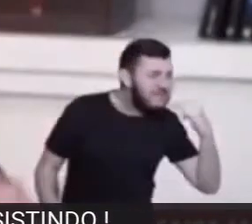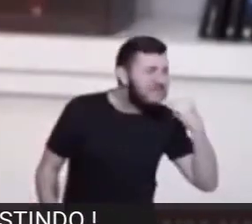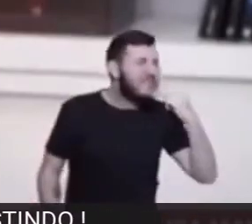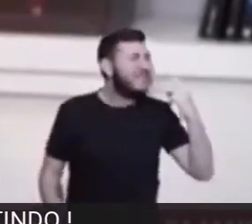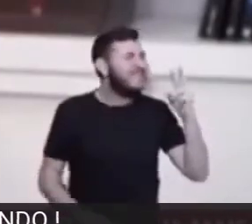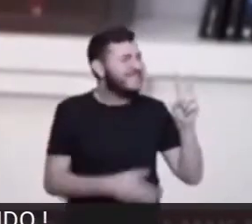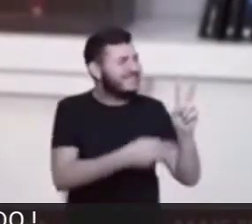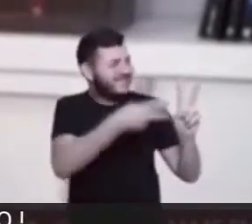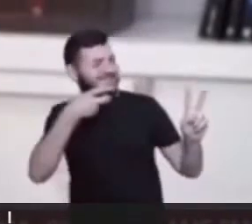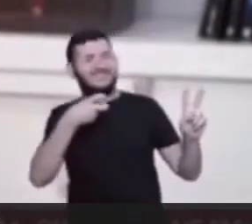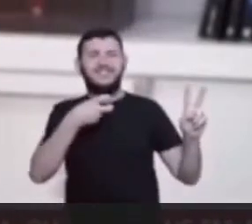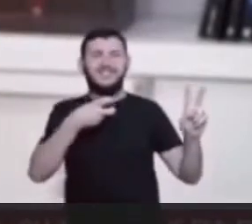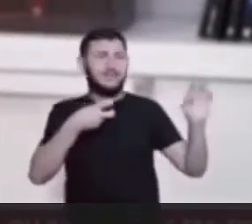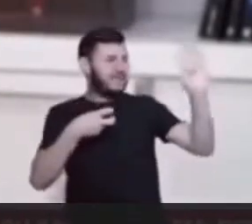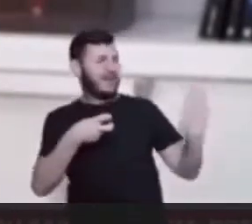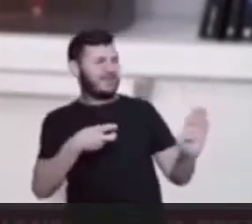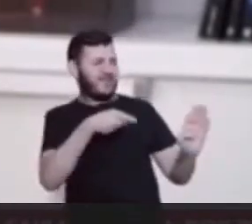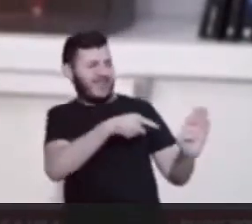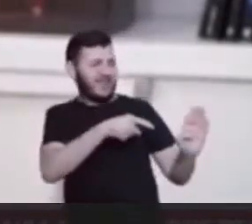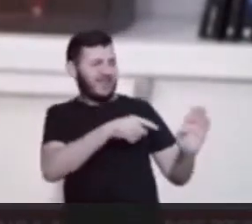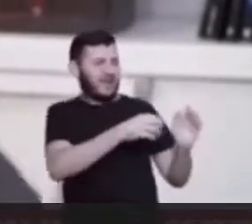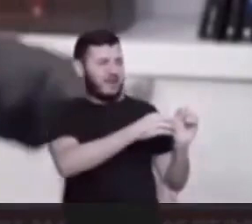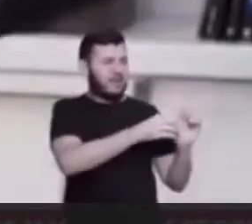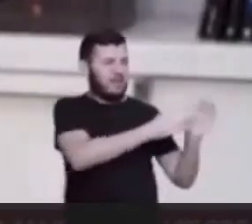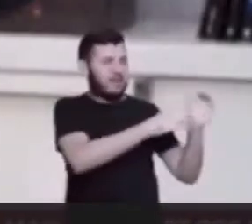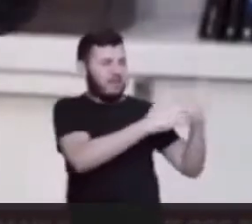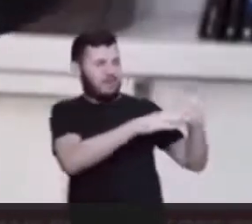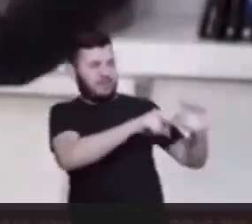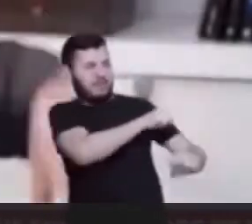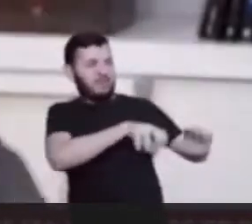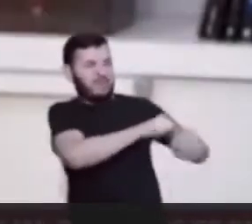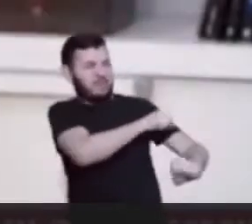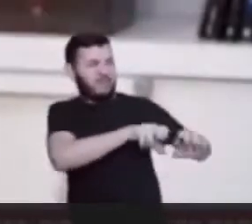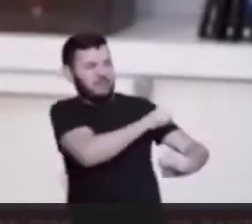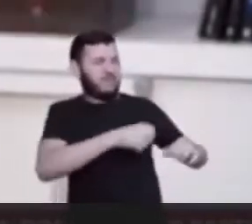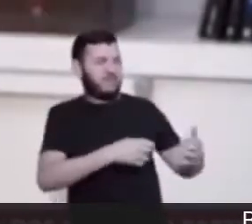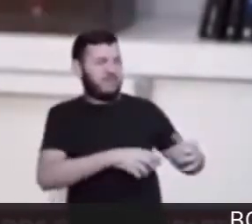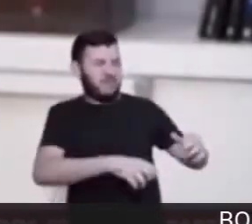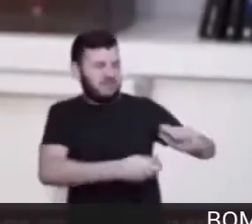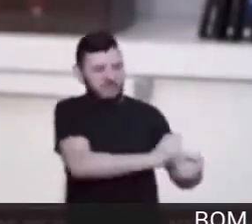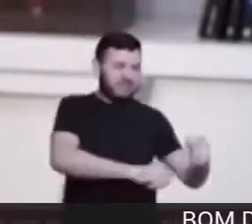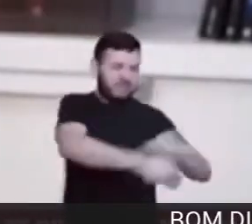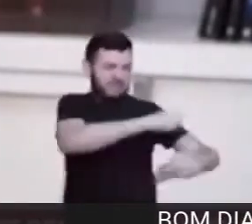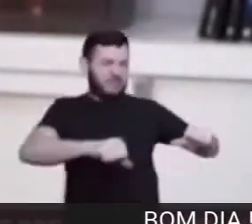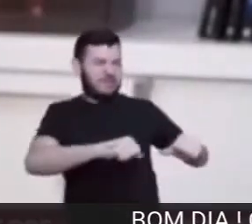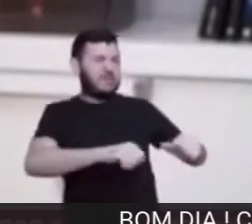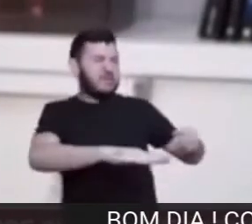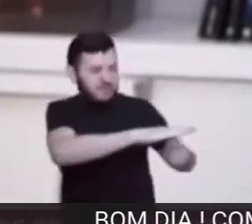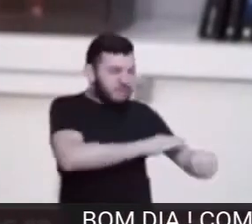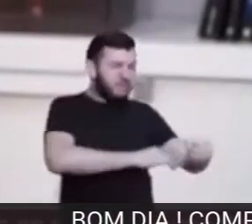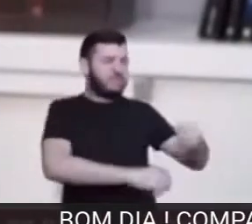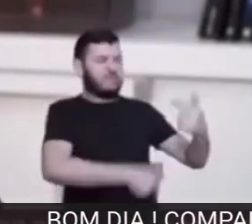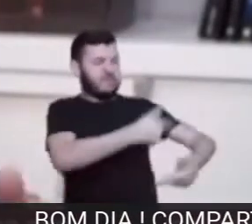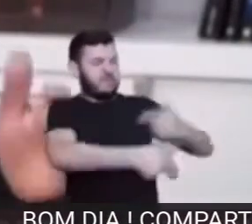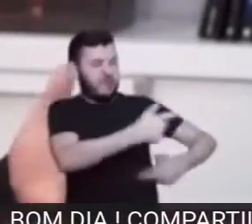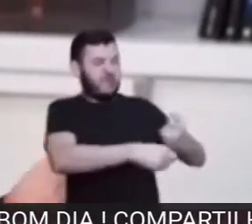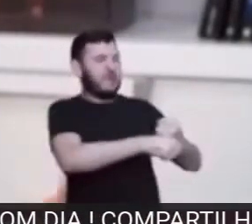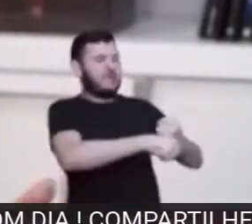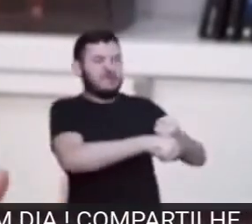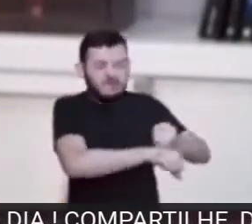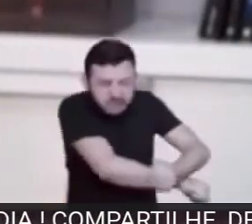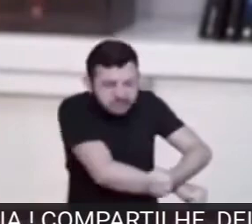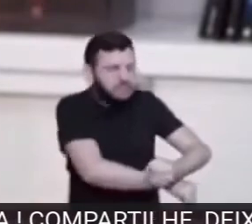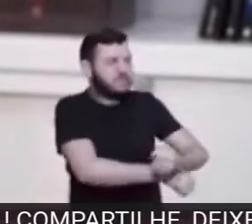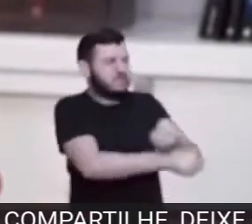foram transformados em escravos. Depois, quando tinha dizimado os índios, sabe? Vamos dizimar os negros, as pessoas vão importar quase